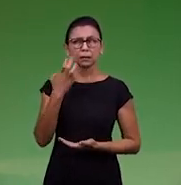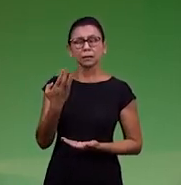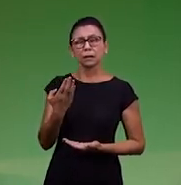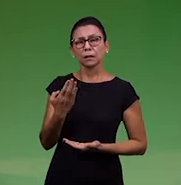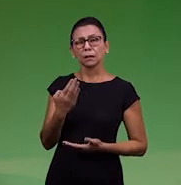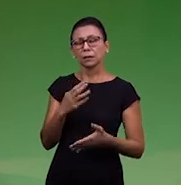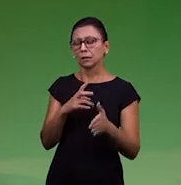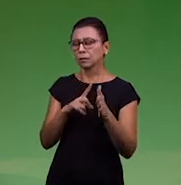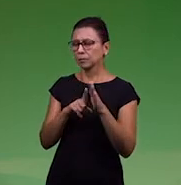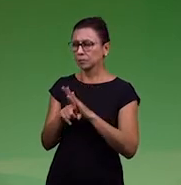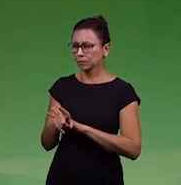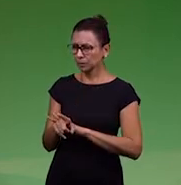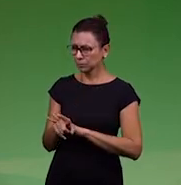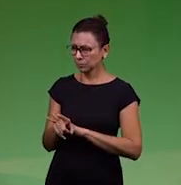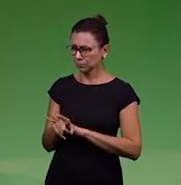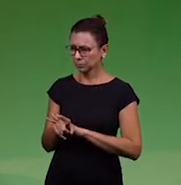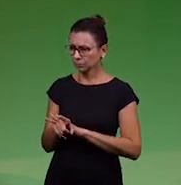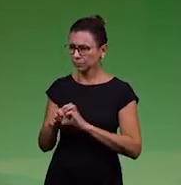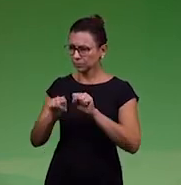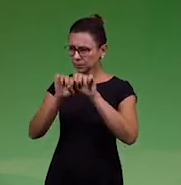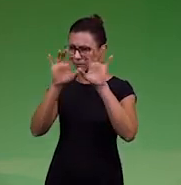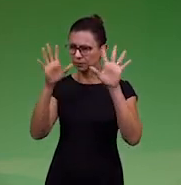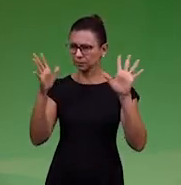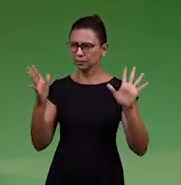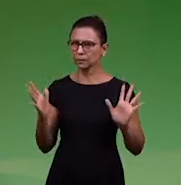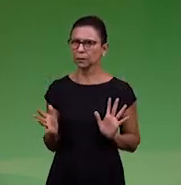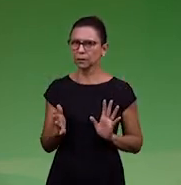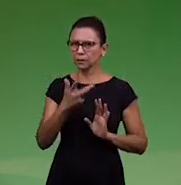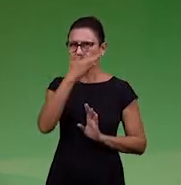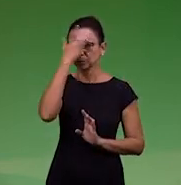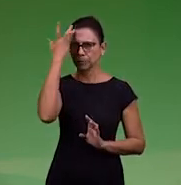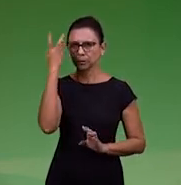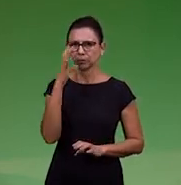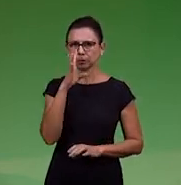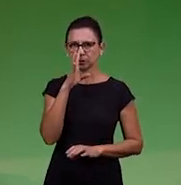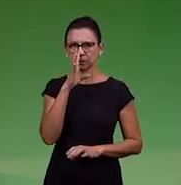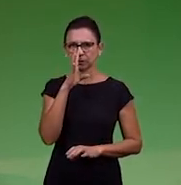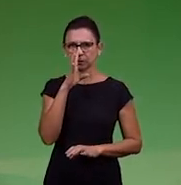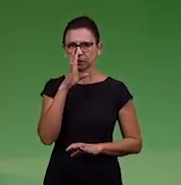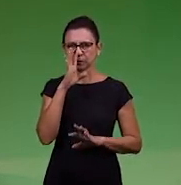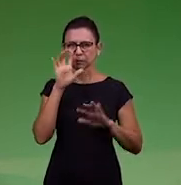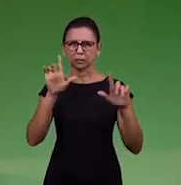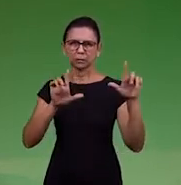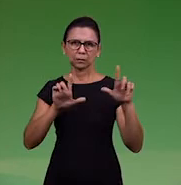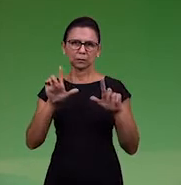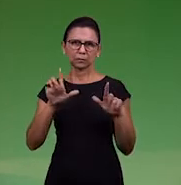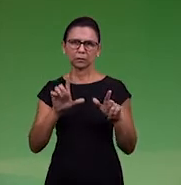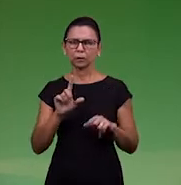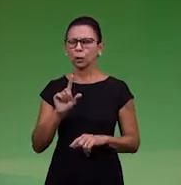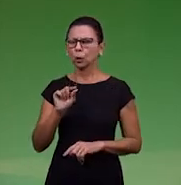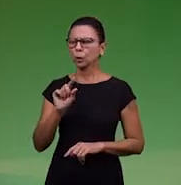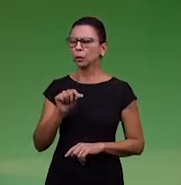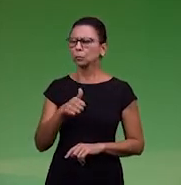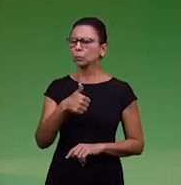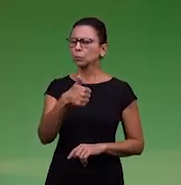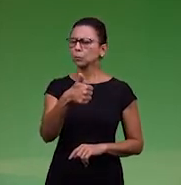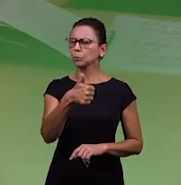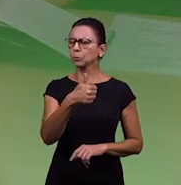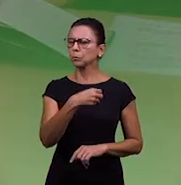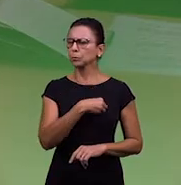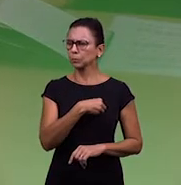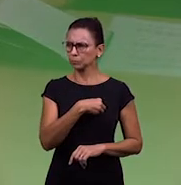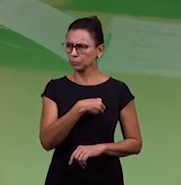eu faço a seguinte pergunta para que a coisa fique clara para aquele que nos ouve, que assiste a TV Web Manaim. O que é o pecado